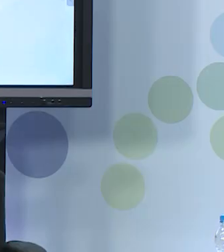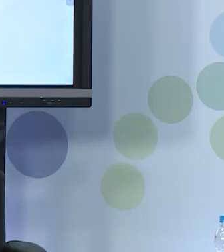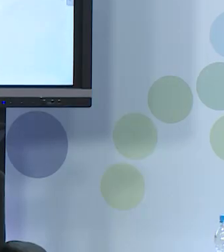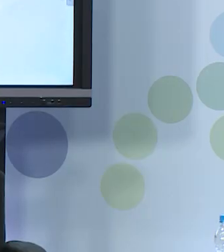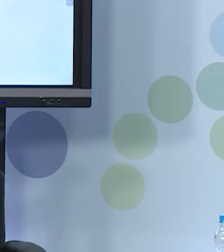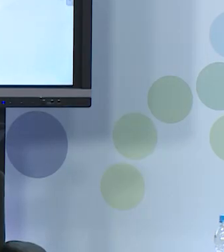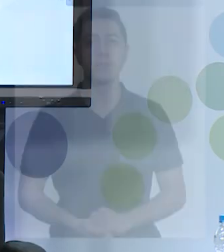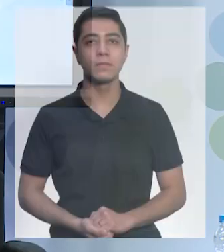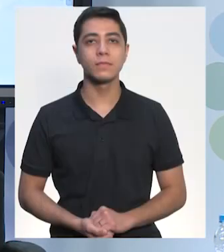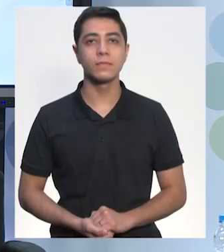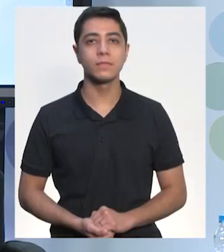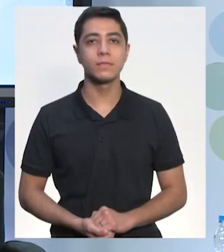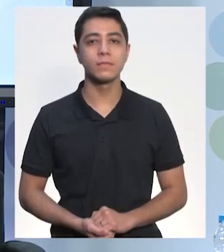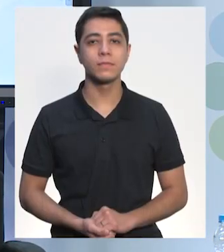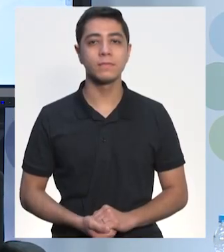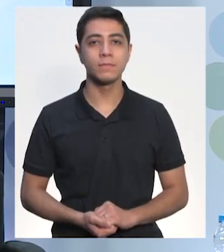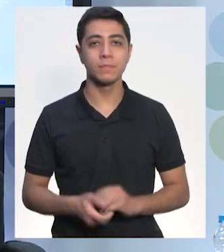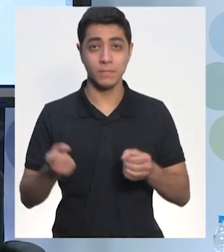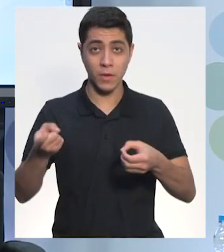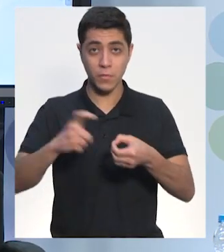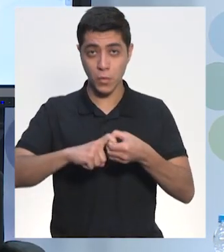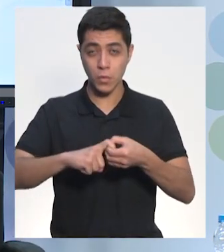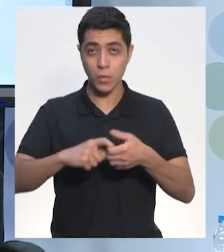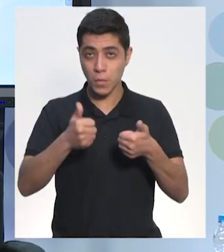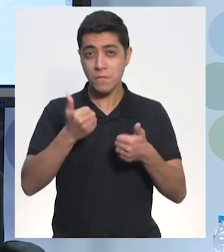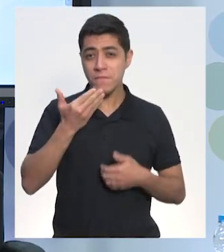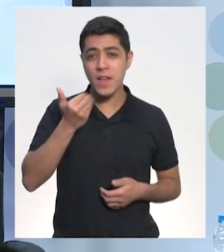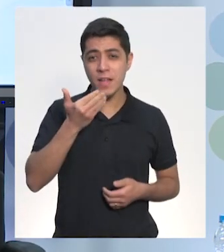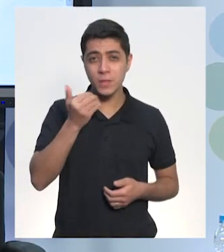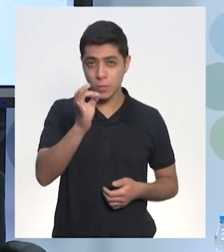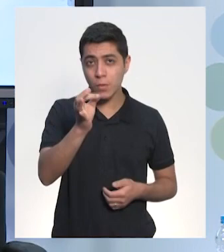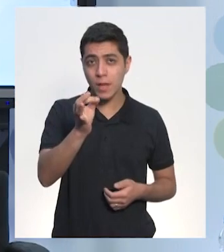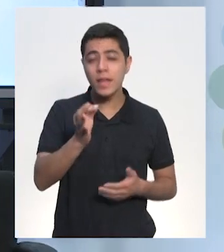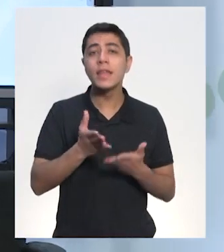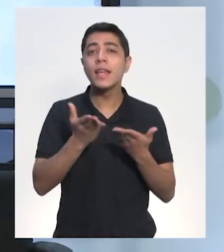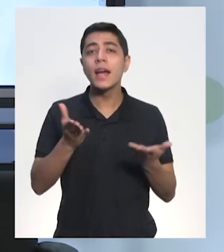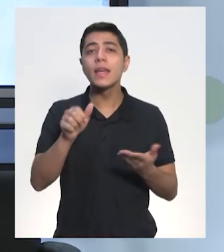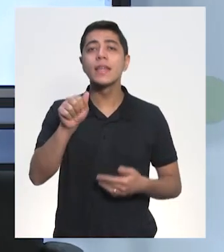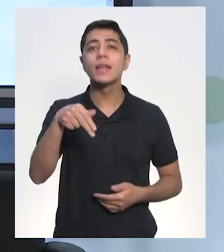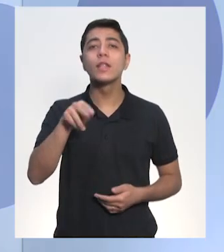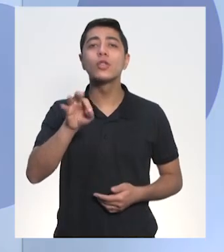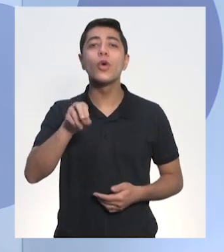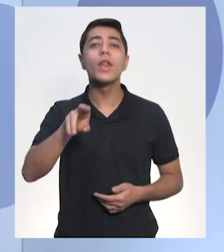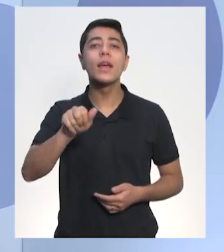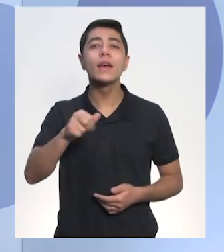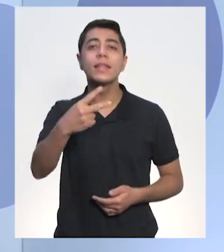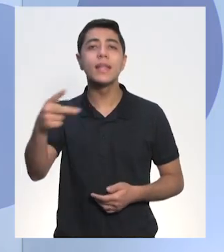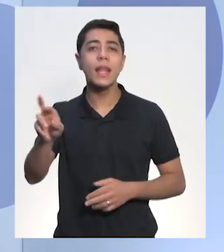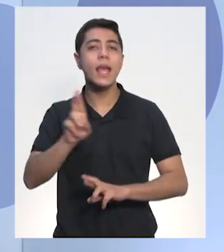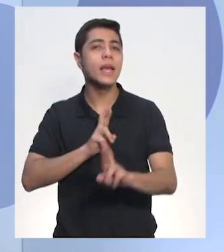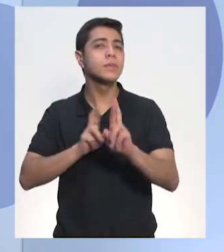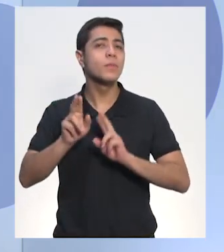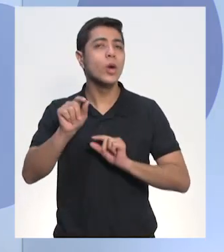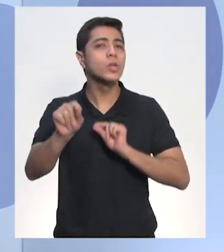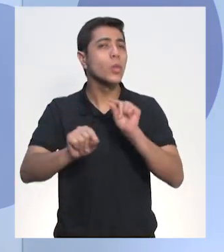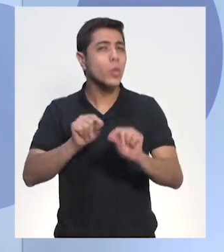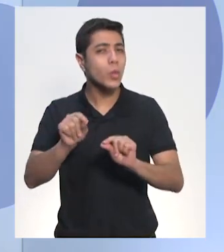Voltamos, foi fácil essa, né? E aí, Antônio, o que eles estão respondendo? Eles responderam uma, mas eu acho que já é um bom passo, né?